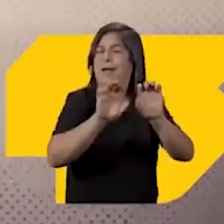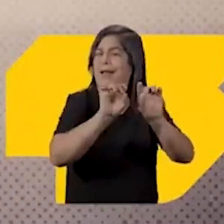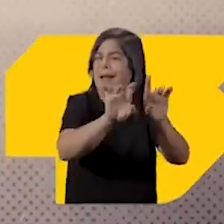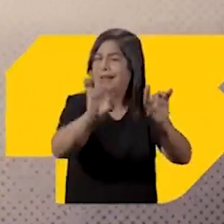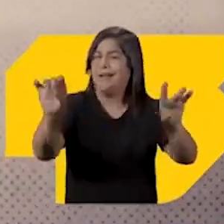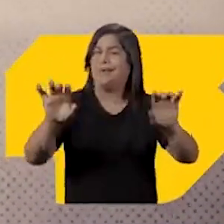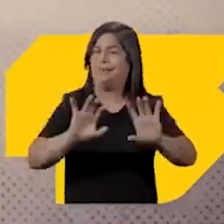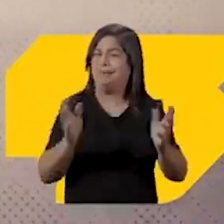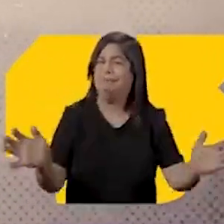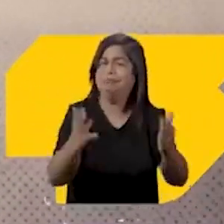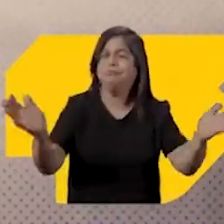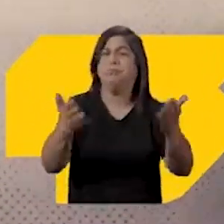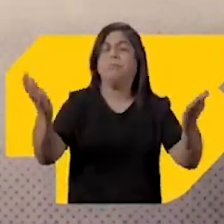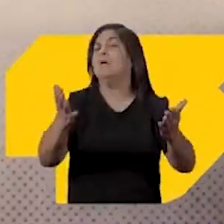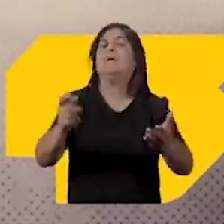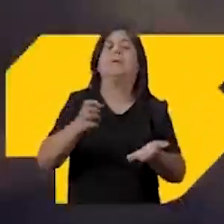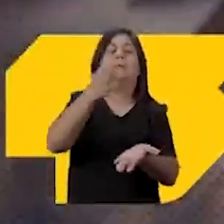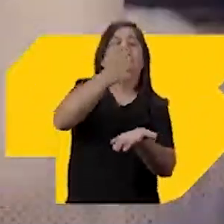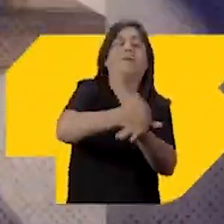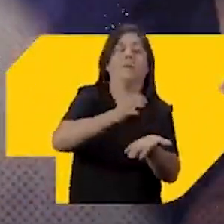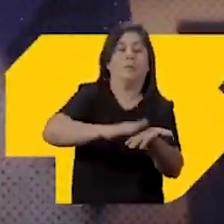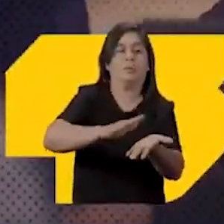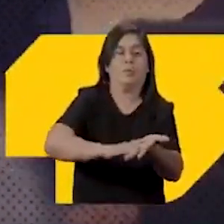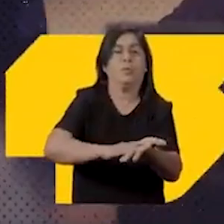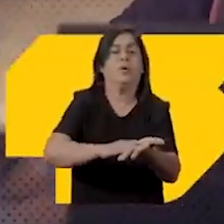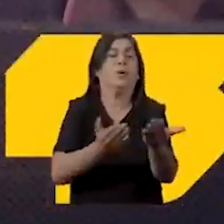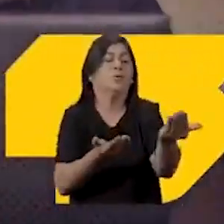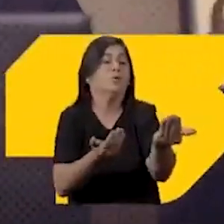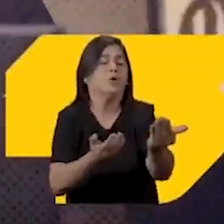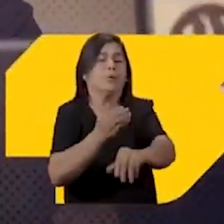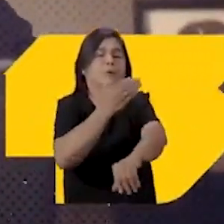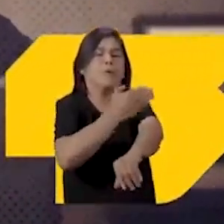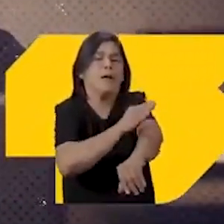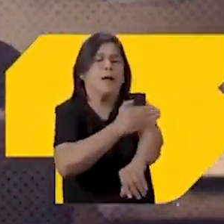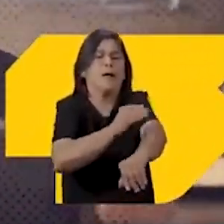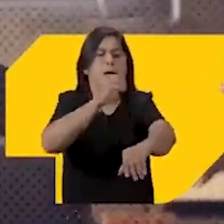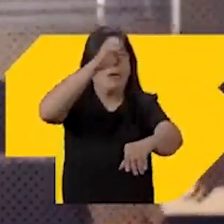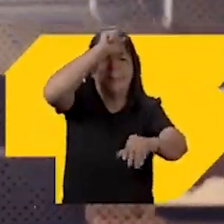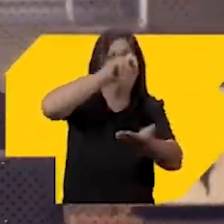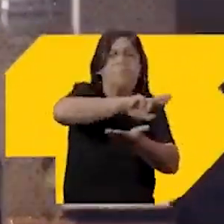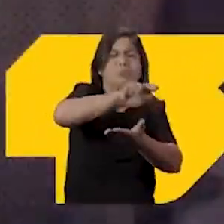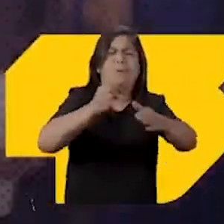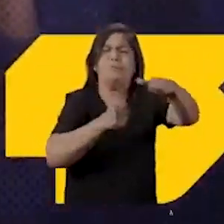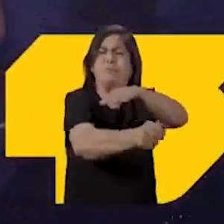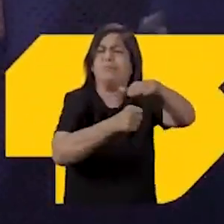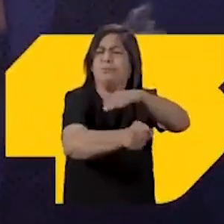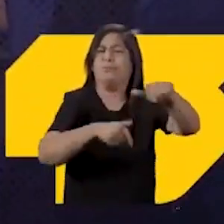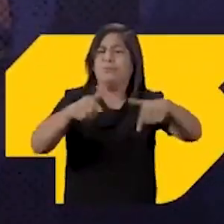que elas possam abrir e manter seus próprios negócios. E é autor do Estatuto do Aprendiz, que estimula a